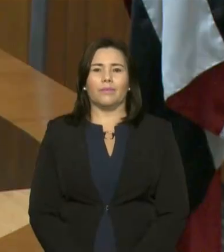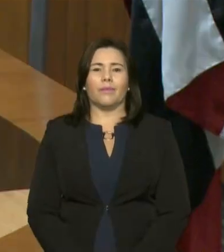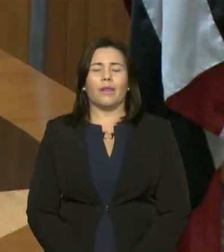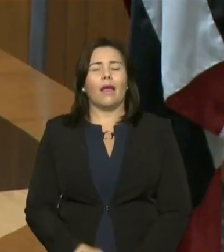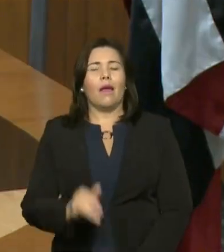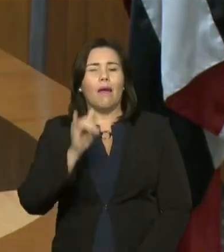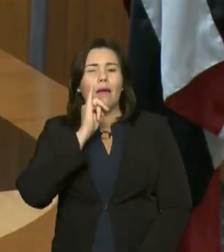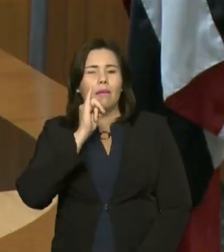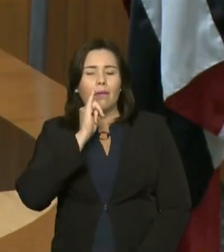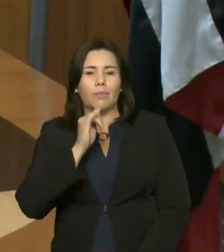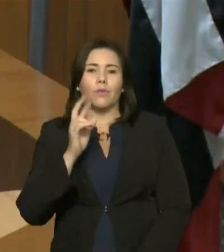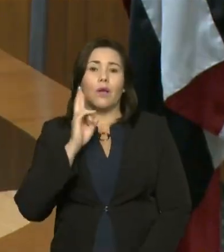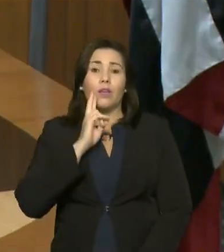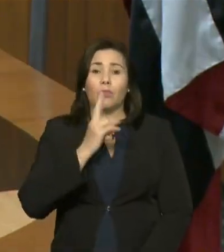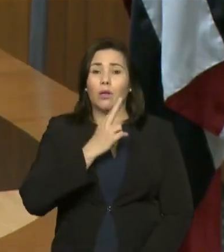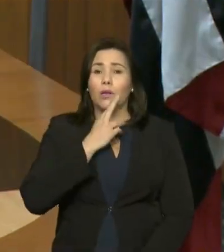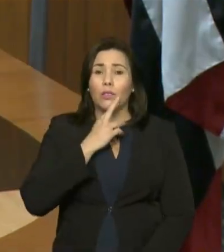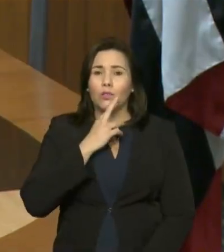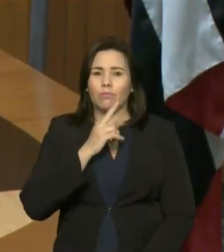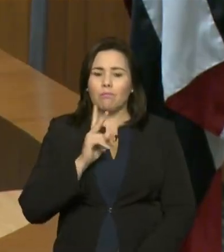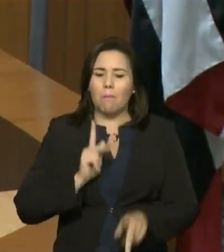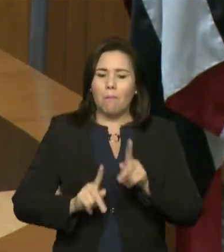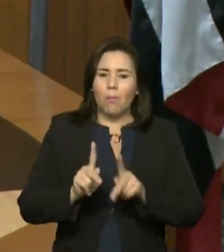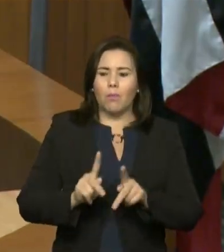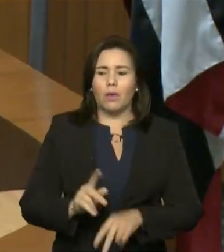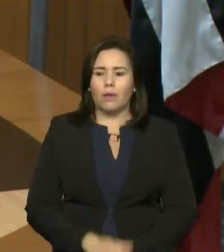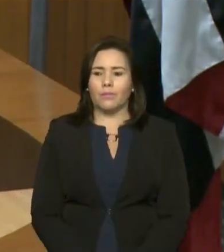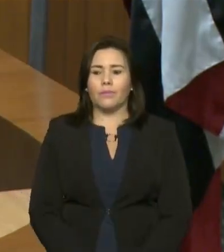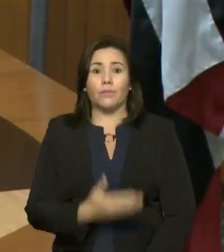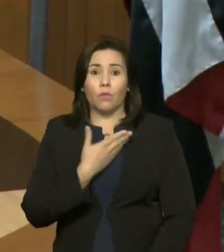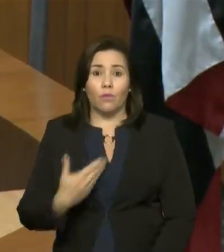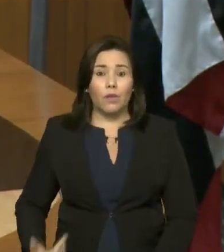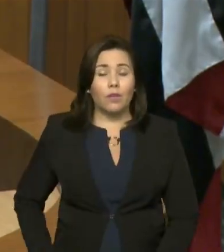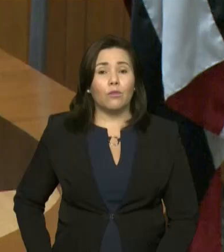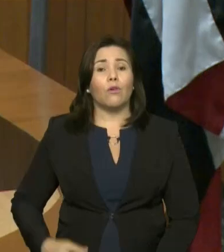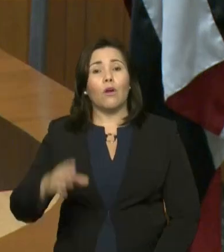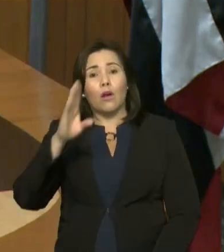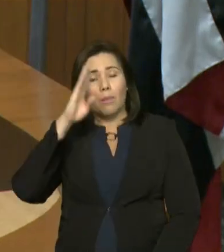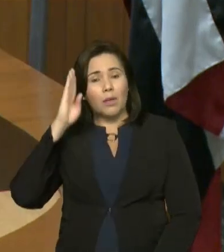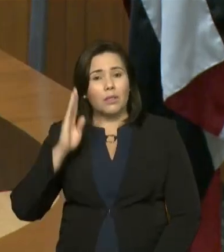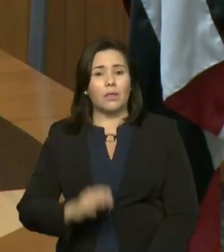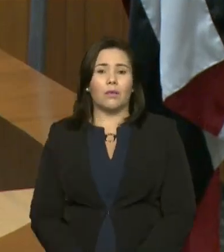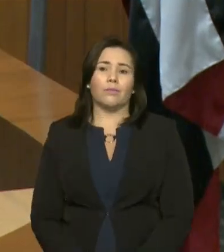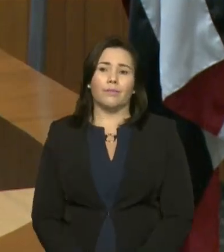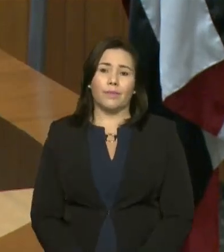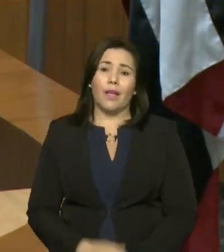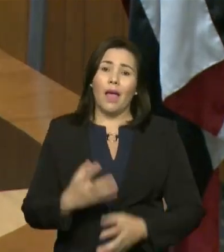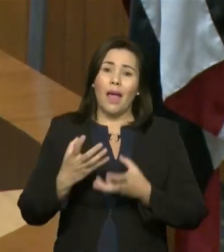popular. Restaurante popular, o governador está insistindo nesse negócio de manter a R$ 1.